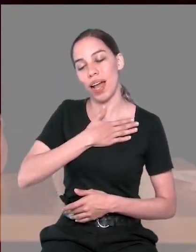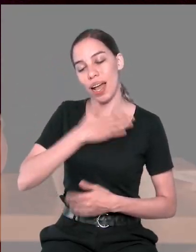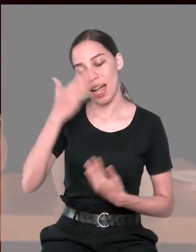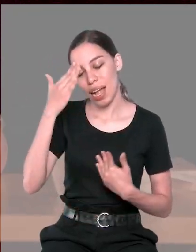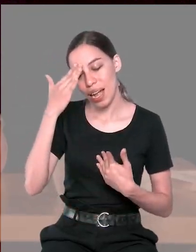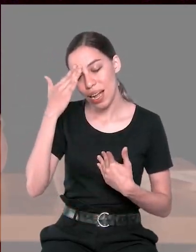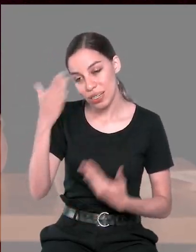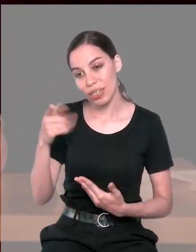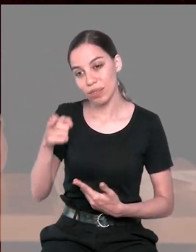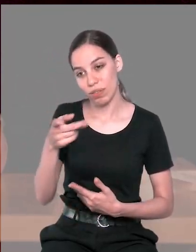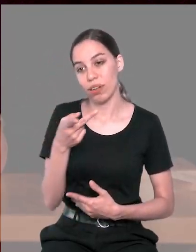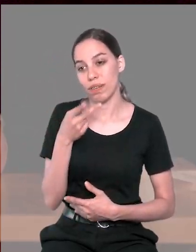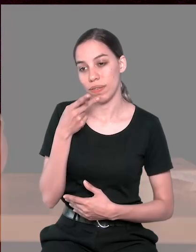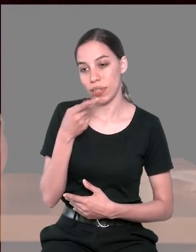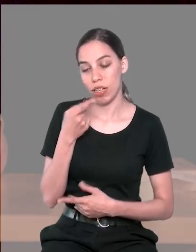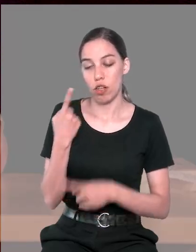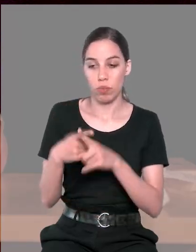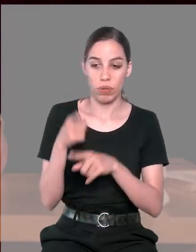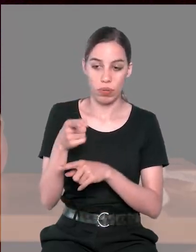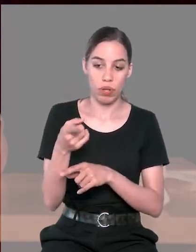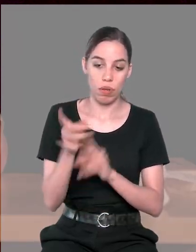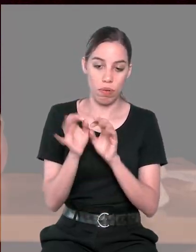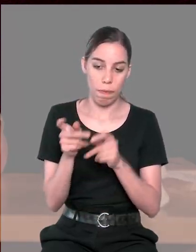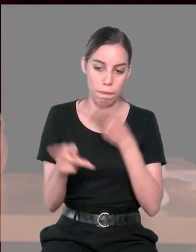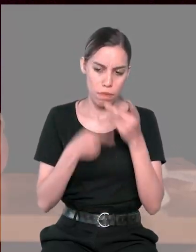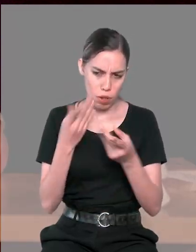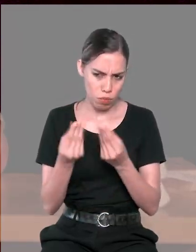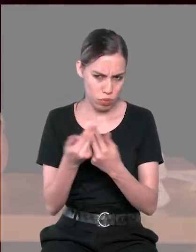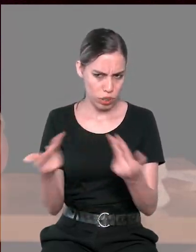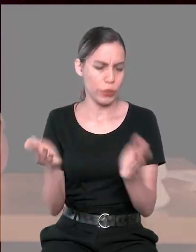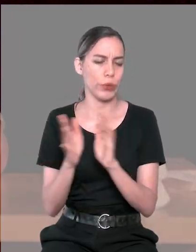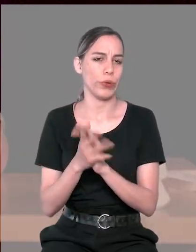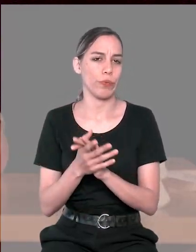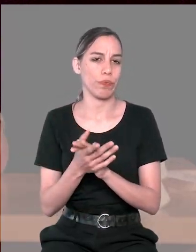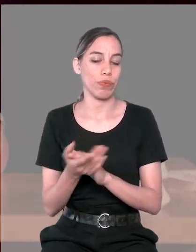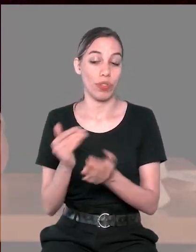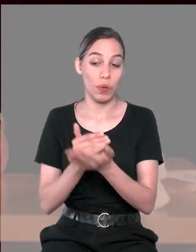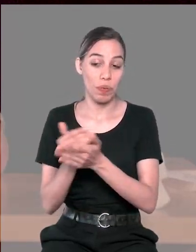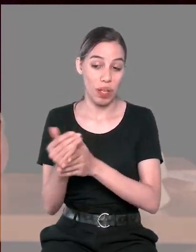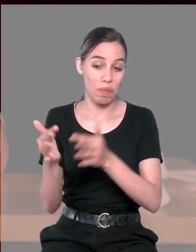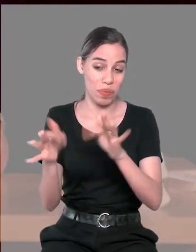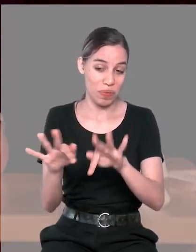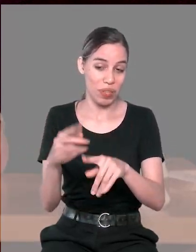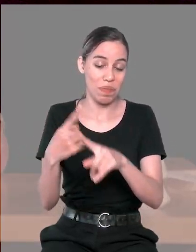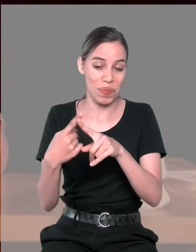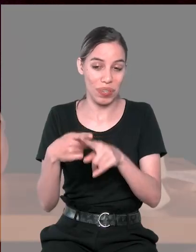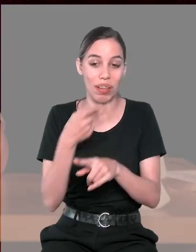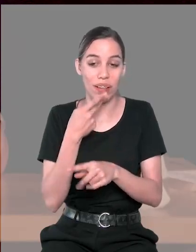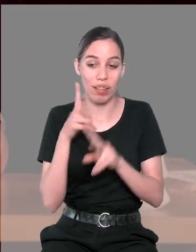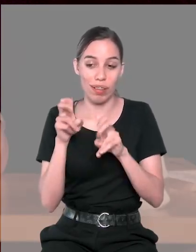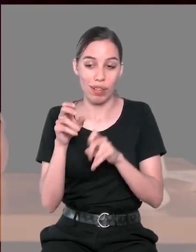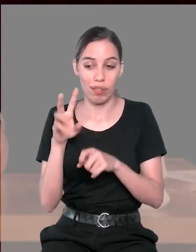agradeço porque você colocou muitas coisas, né? É curioso, vou começar pelo final, porque na minha tese